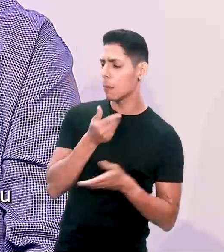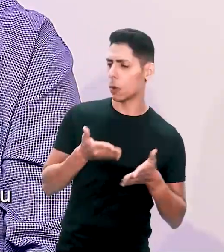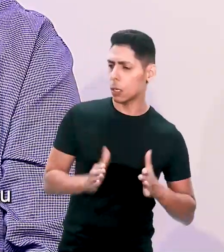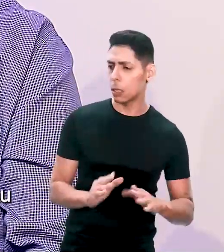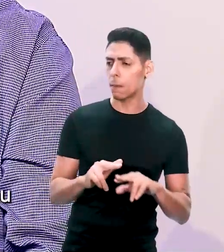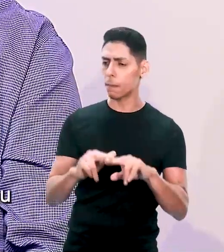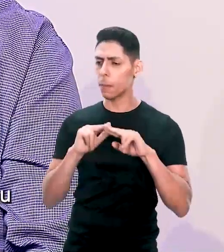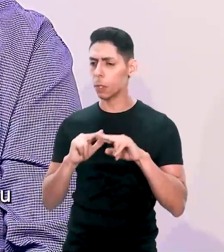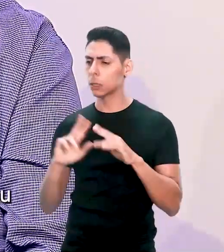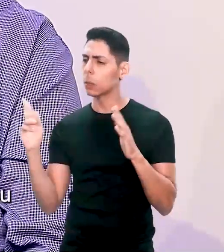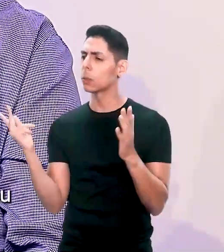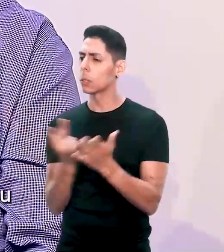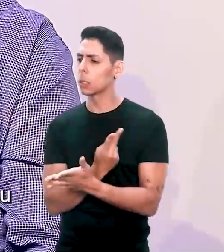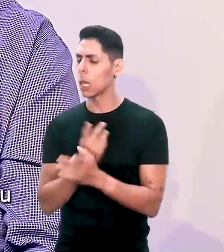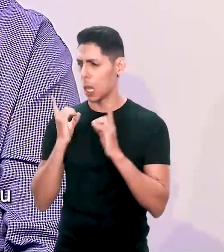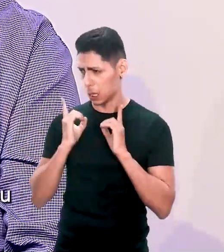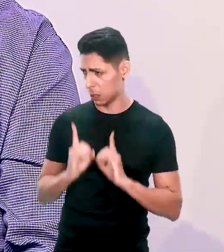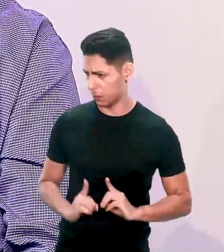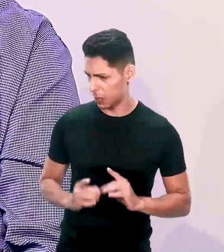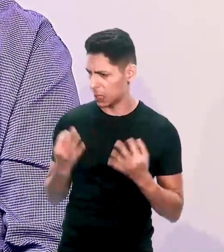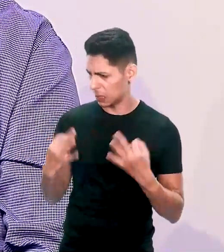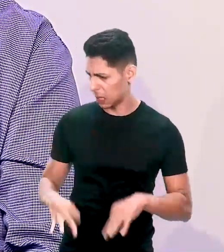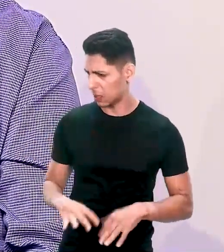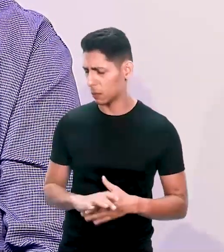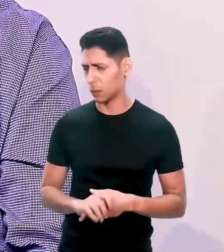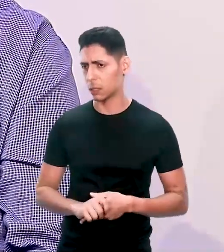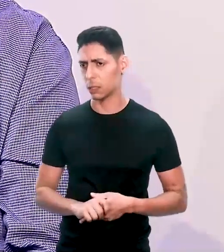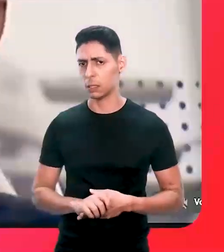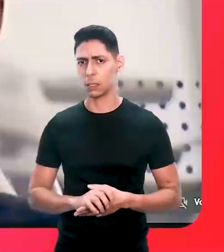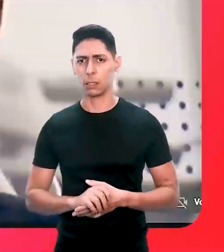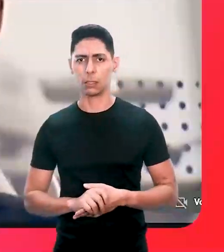por isso que veio com a deficiência, é isso?